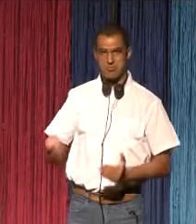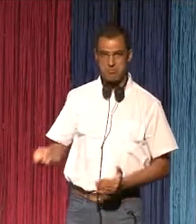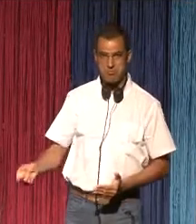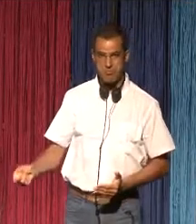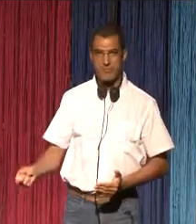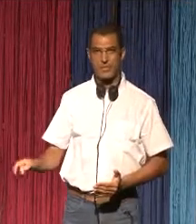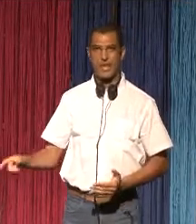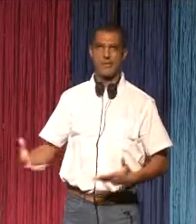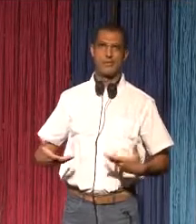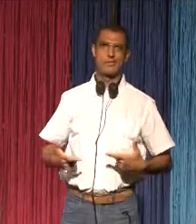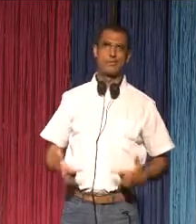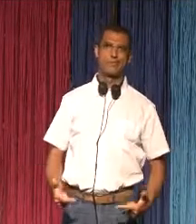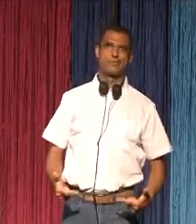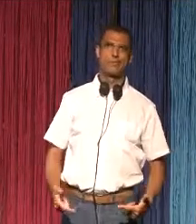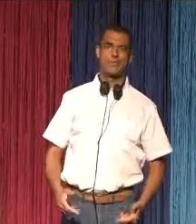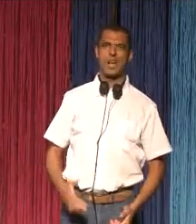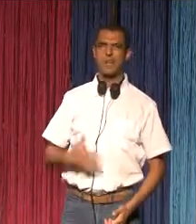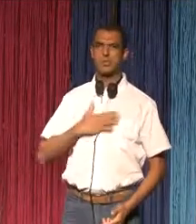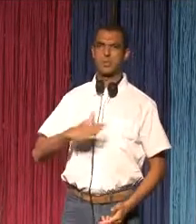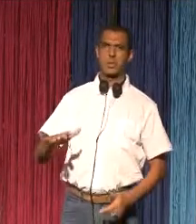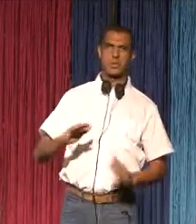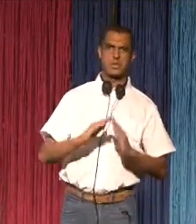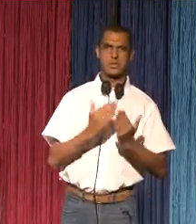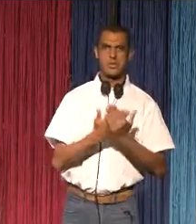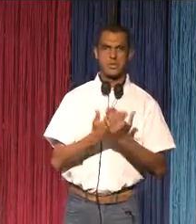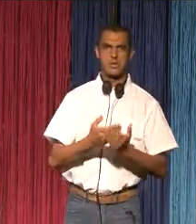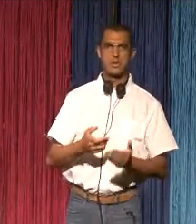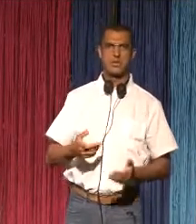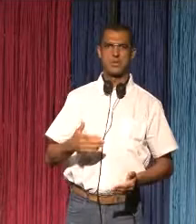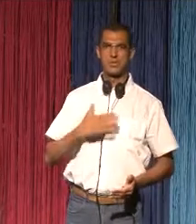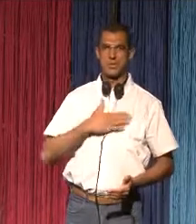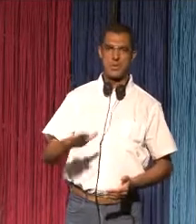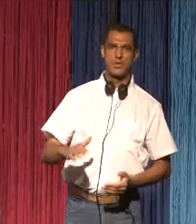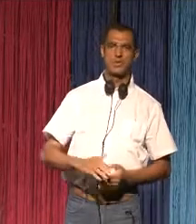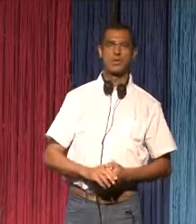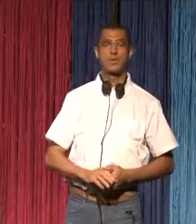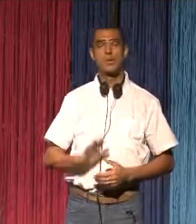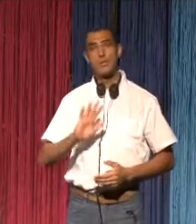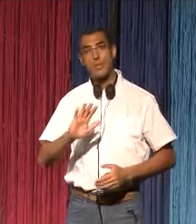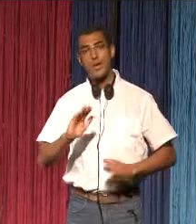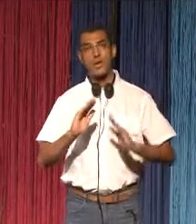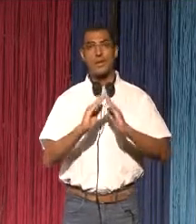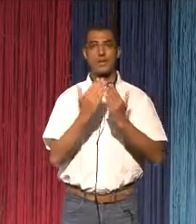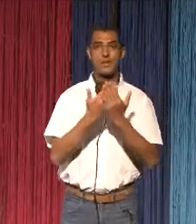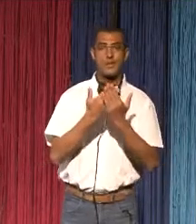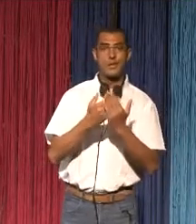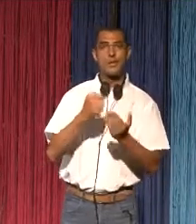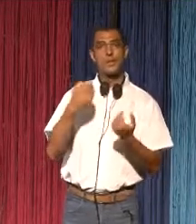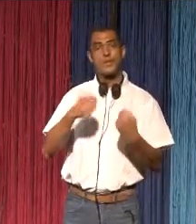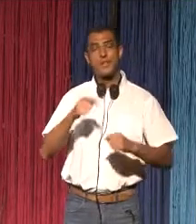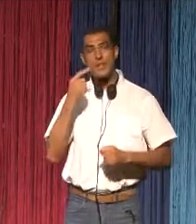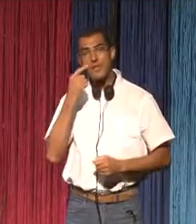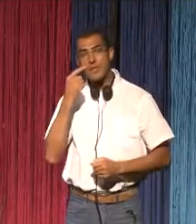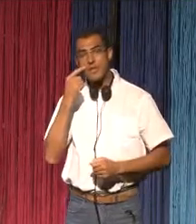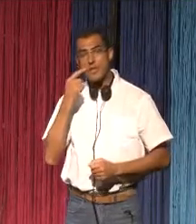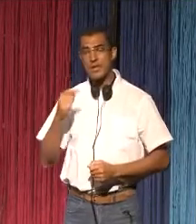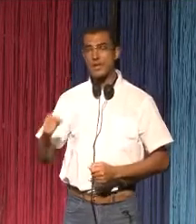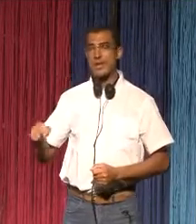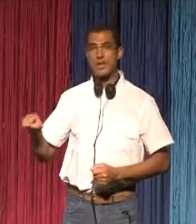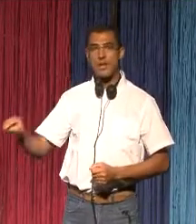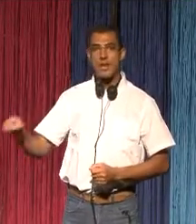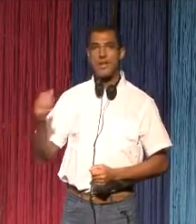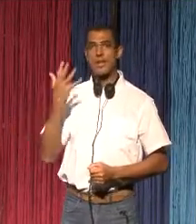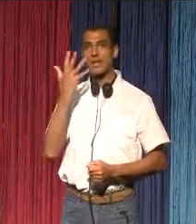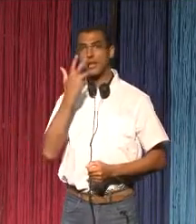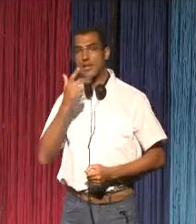e acho que é uma boa obrigação, mas a escola tem que se ajustar às características dessa população